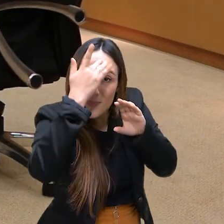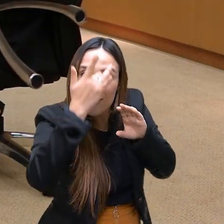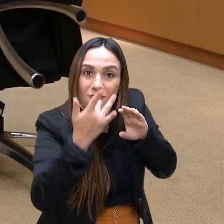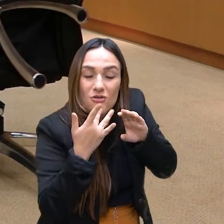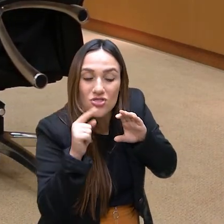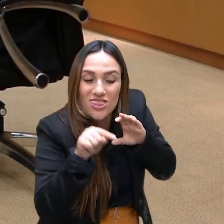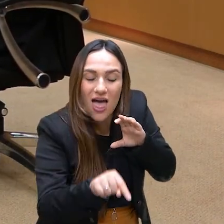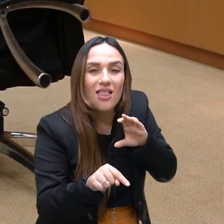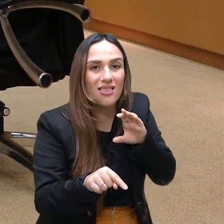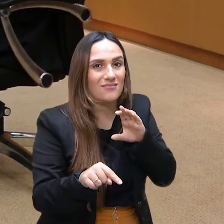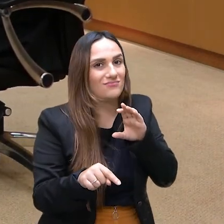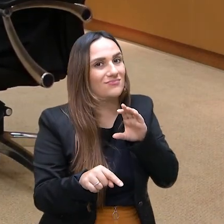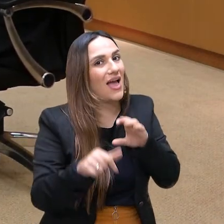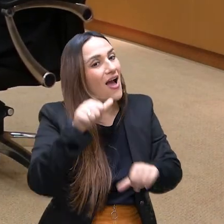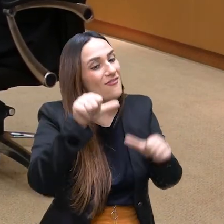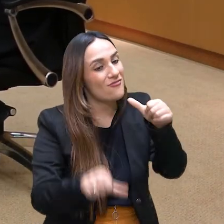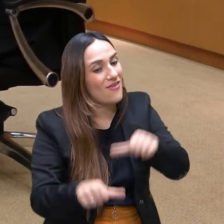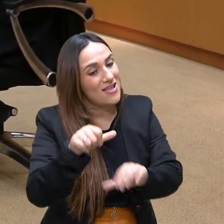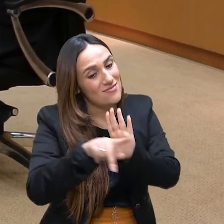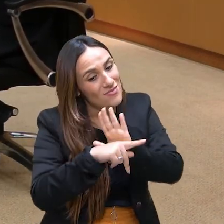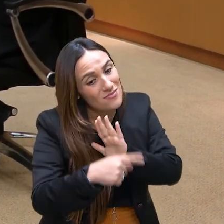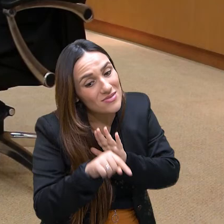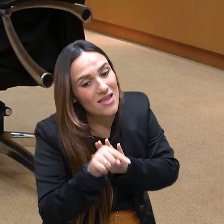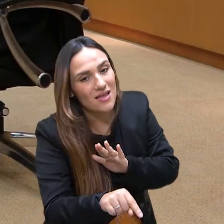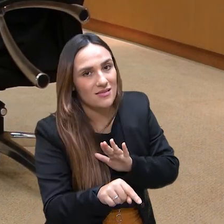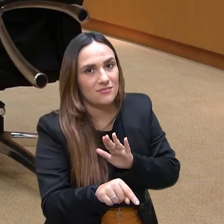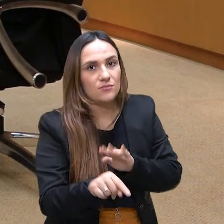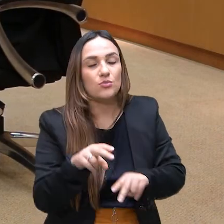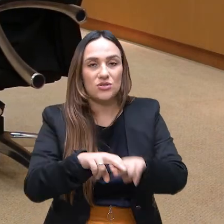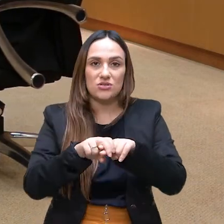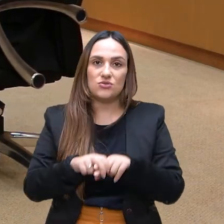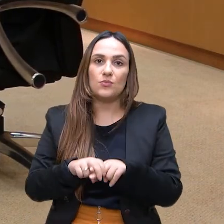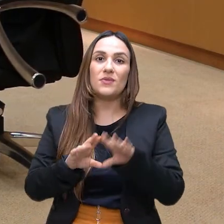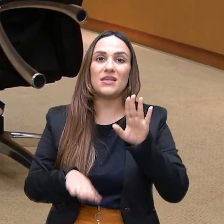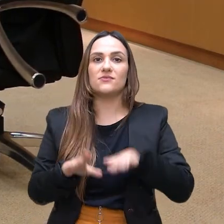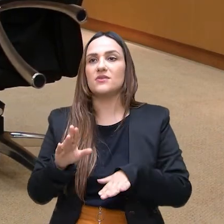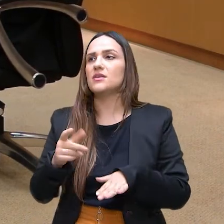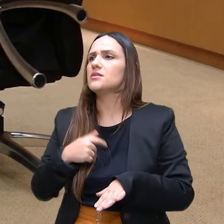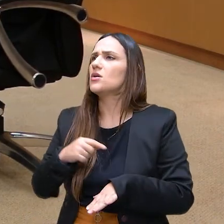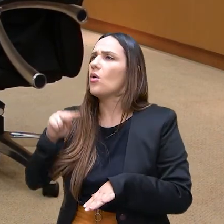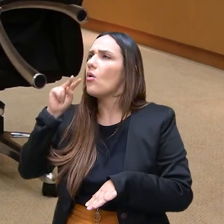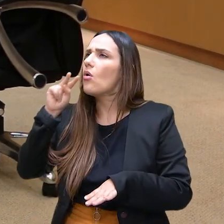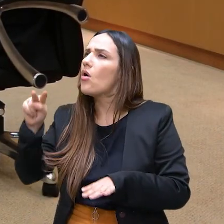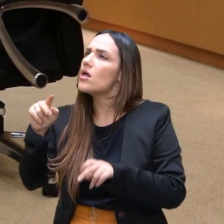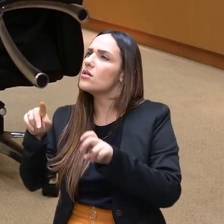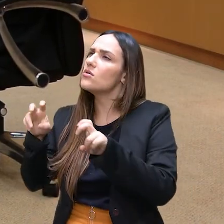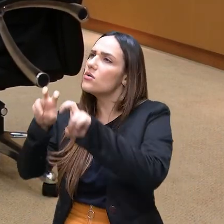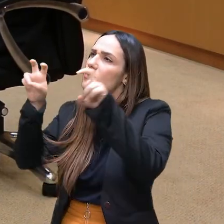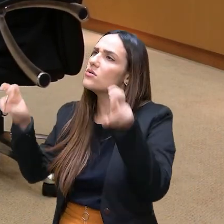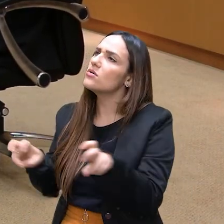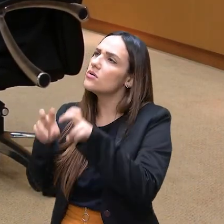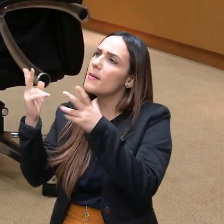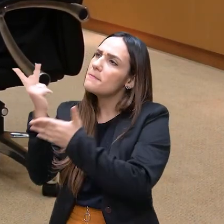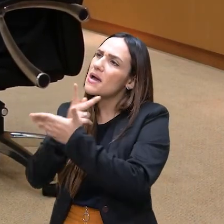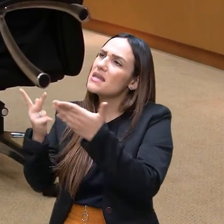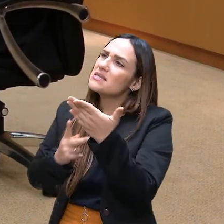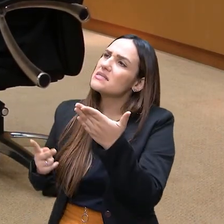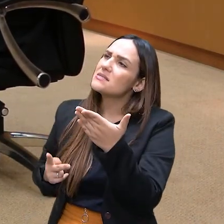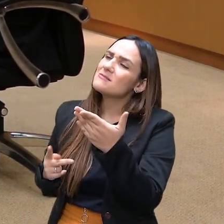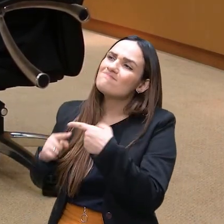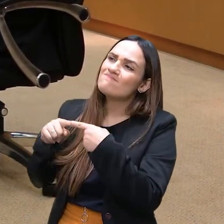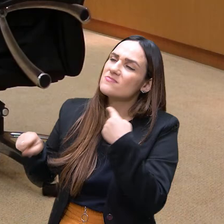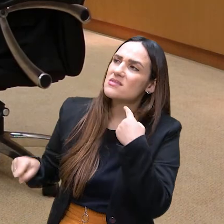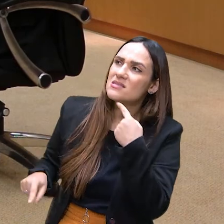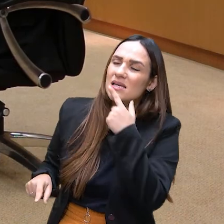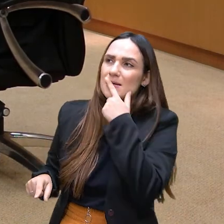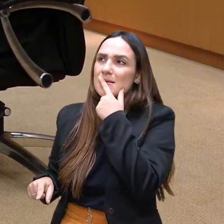Então, muitas vezes, mesmo que o parecer do Natijus seja desfavorável, no sentido técnico-científico,